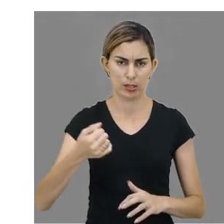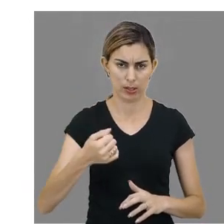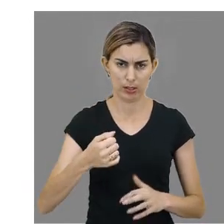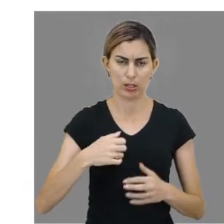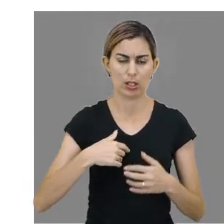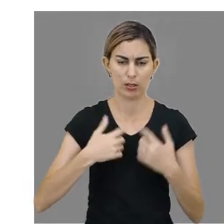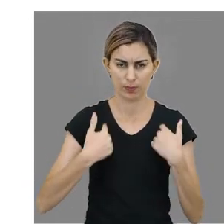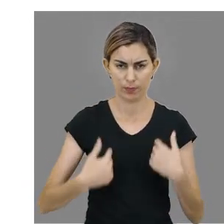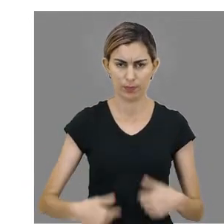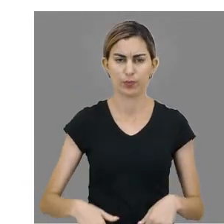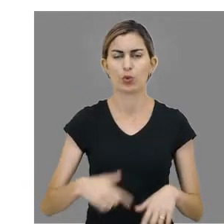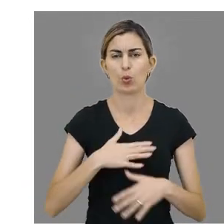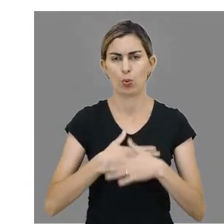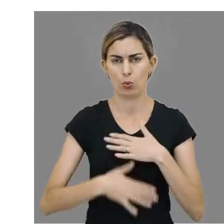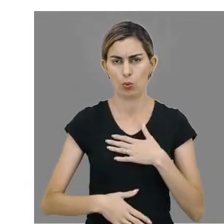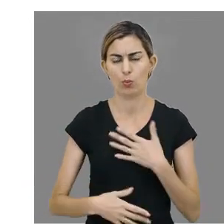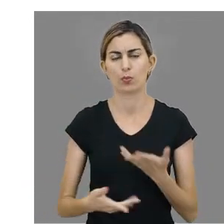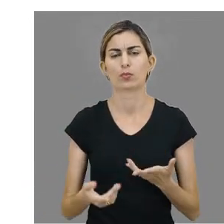dessa taxa